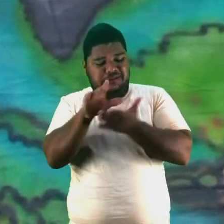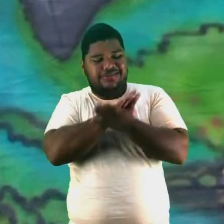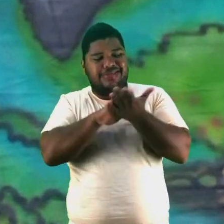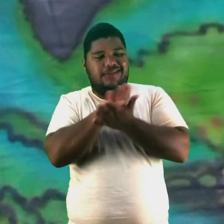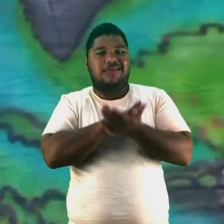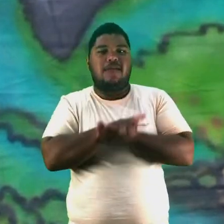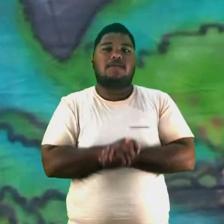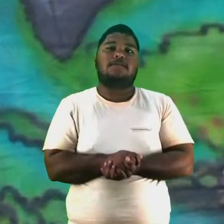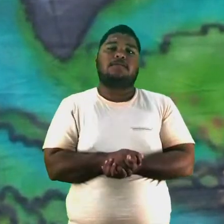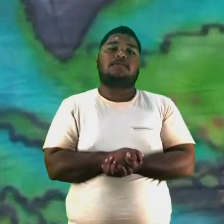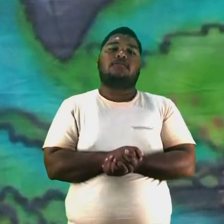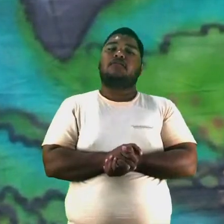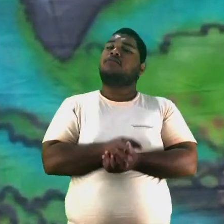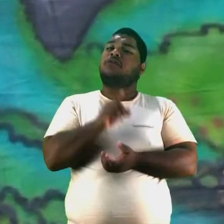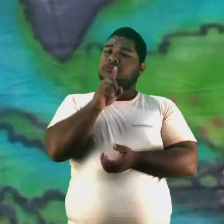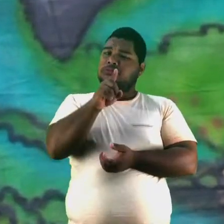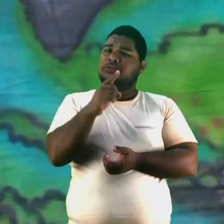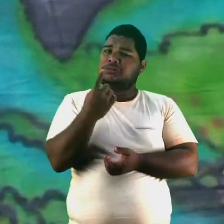Está se sentindo sozinho?